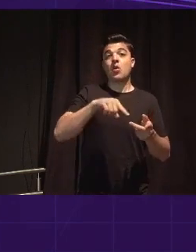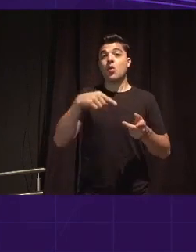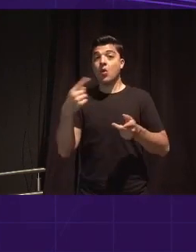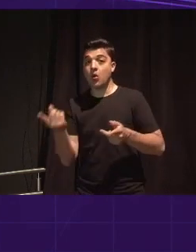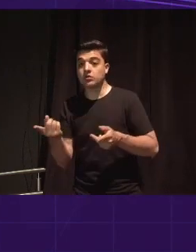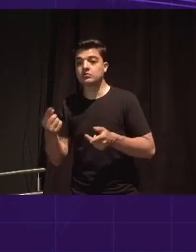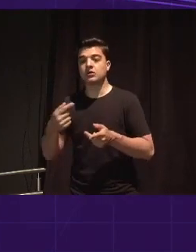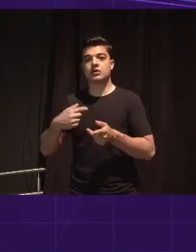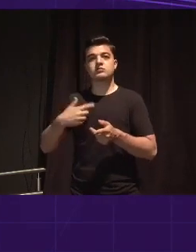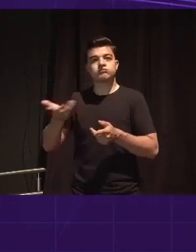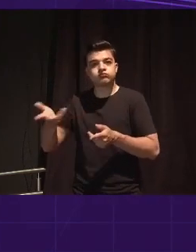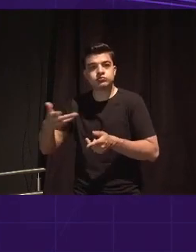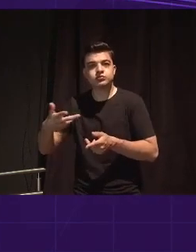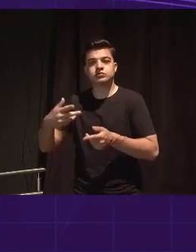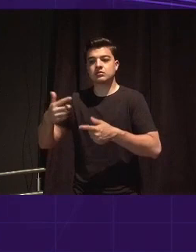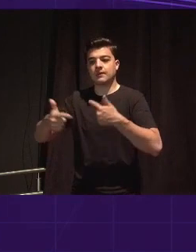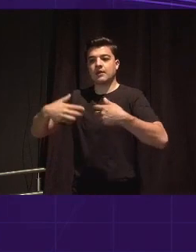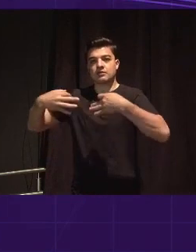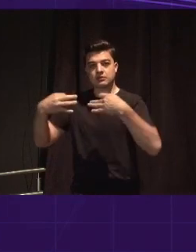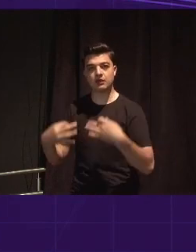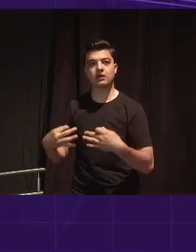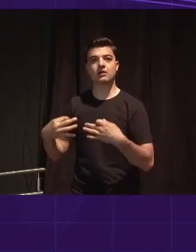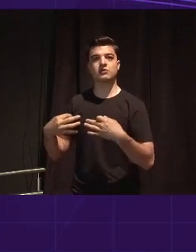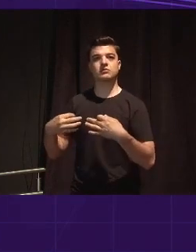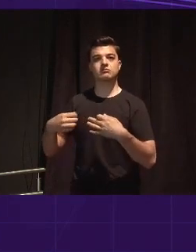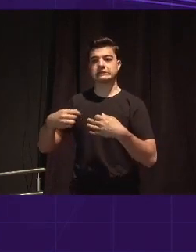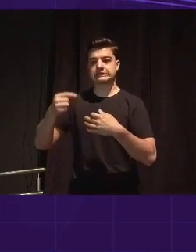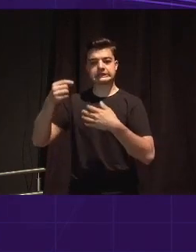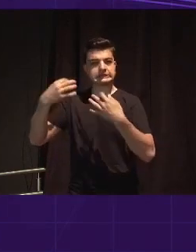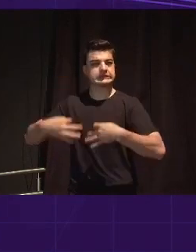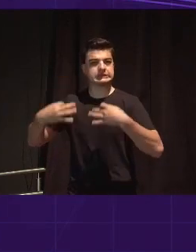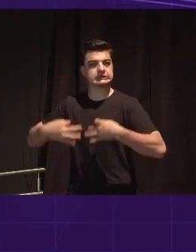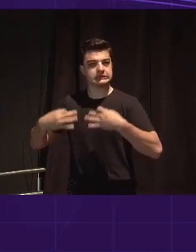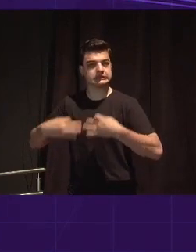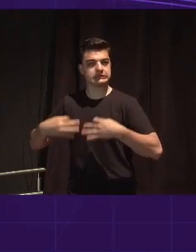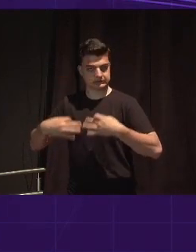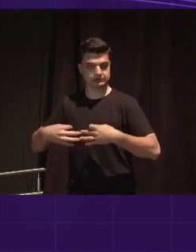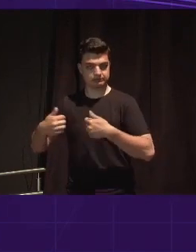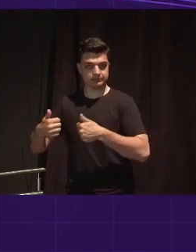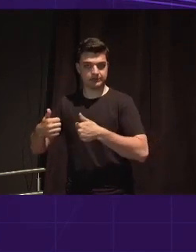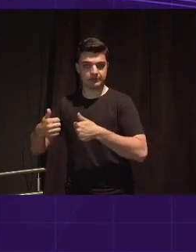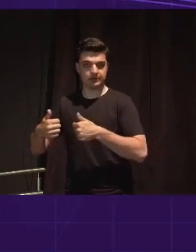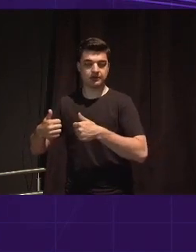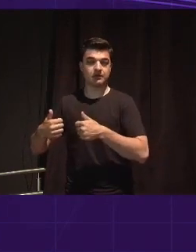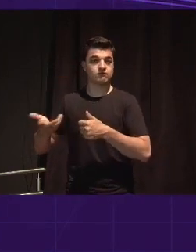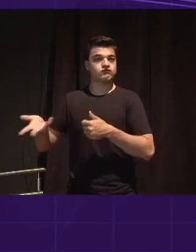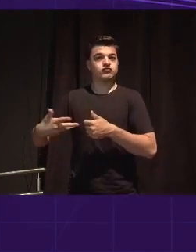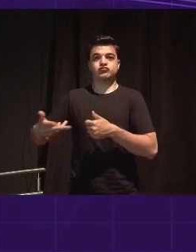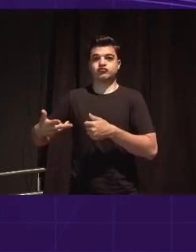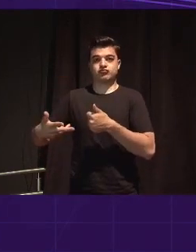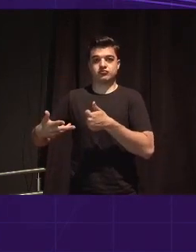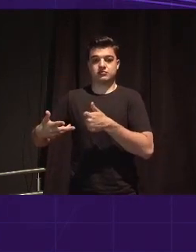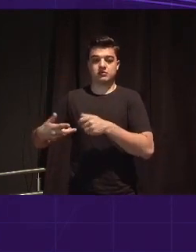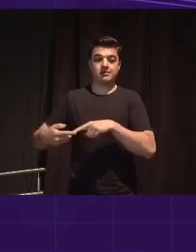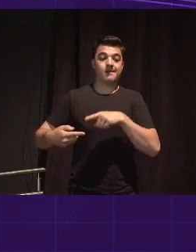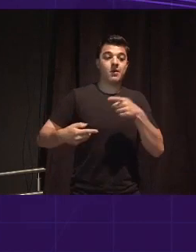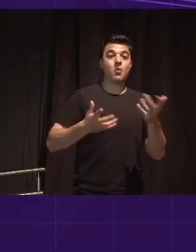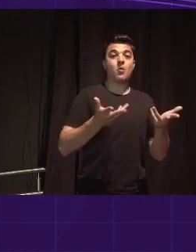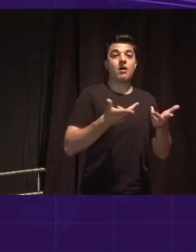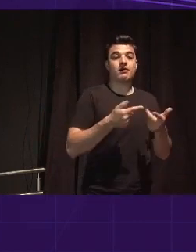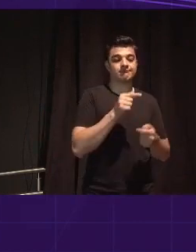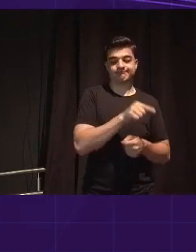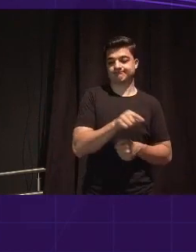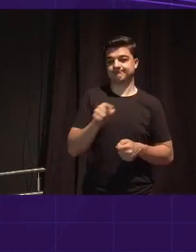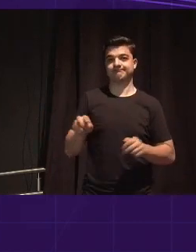correta, né? Então, não só eu faço bem, a gente está com o time atuando super bem, né? Para quem é da área de agilidade, nossas métricas de fluxo, né? Eu